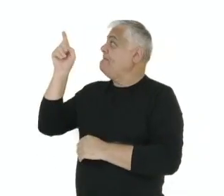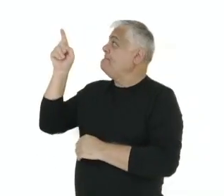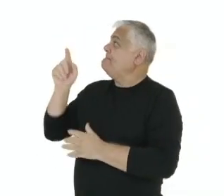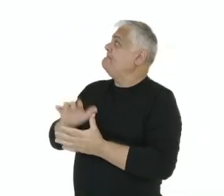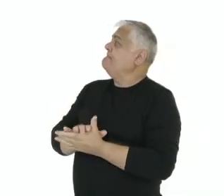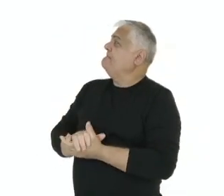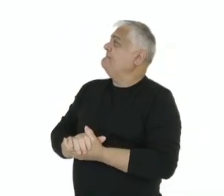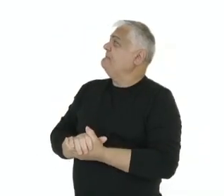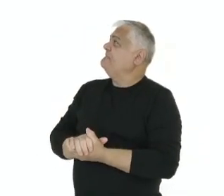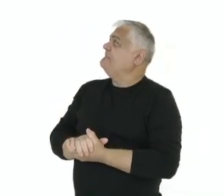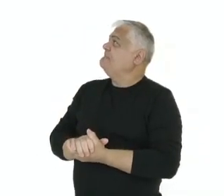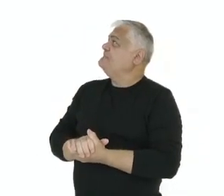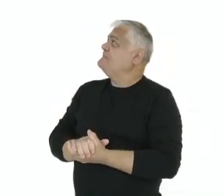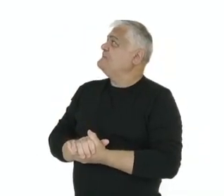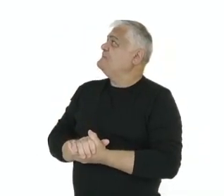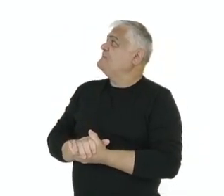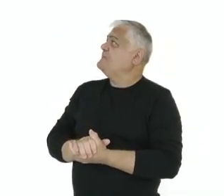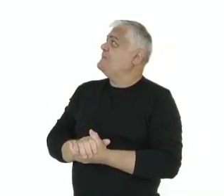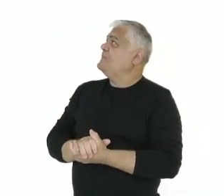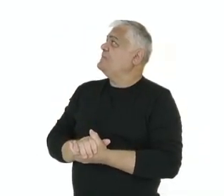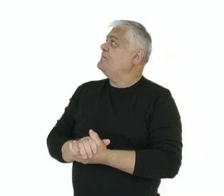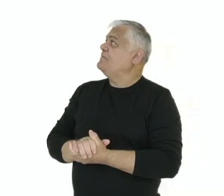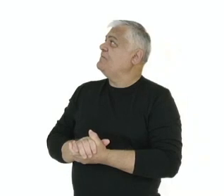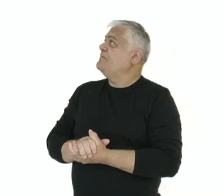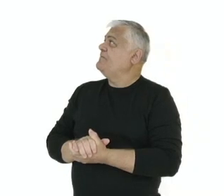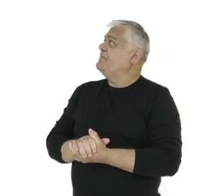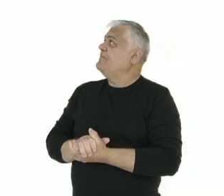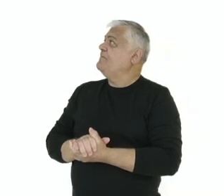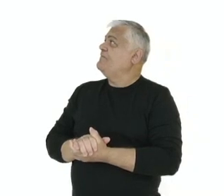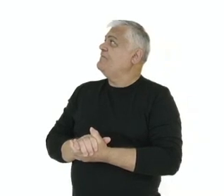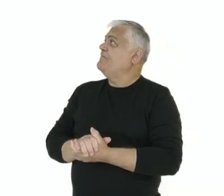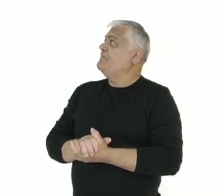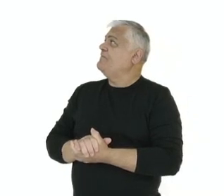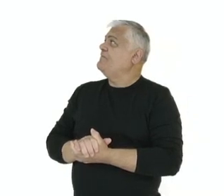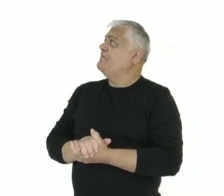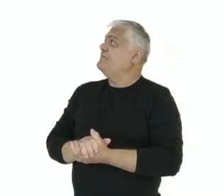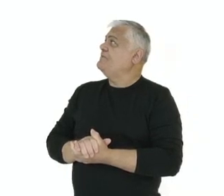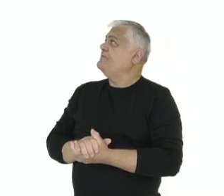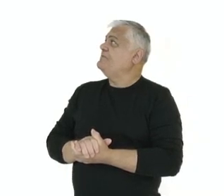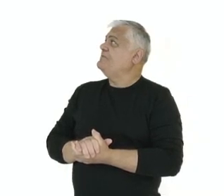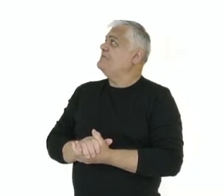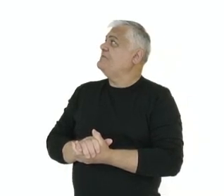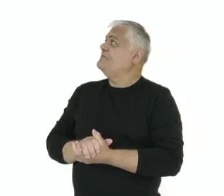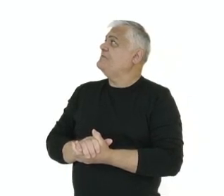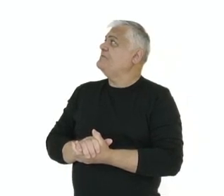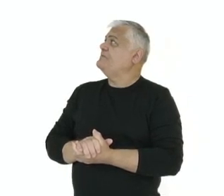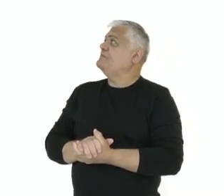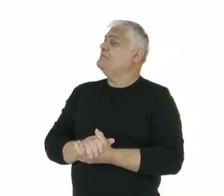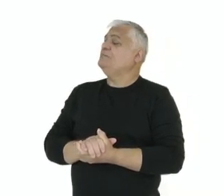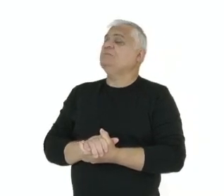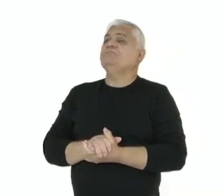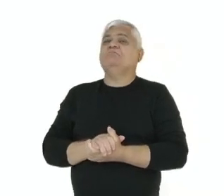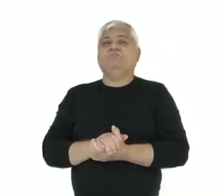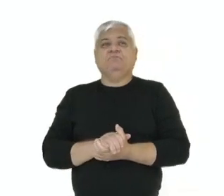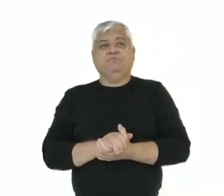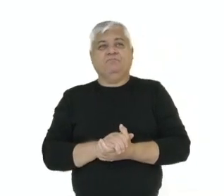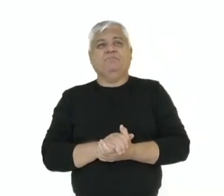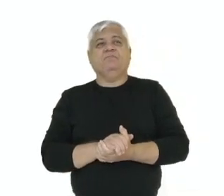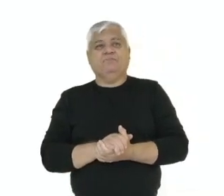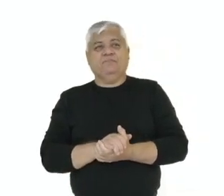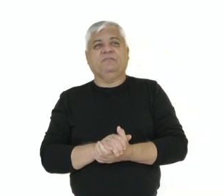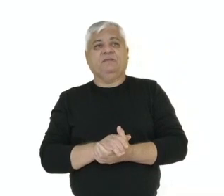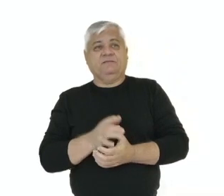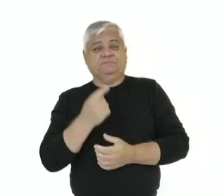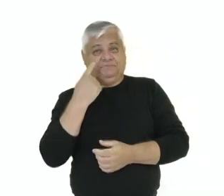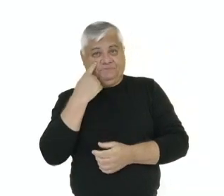o desemprego entre jovens é o dobro do percentual geral, chegando a 26,6% do total. Então, taxa